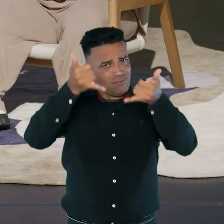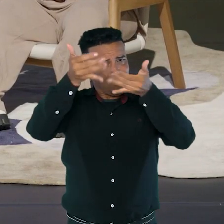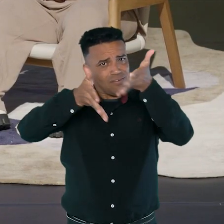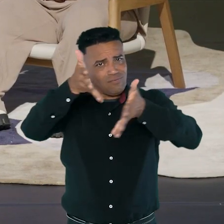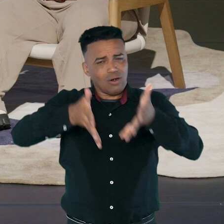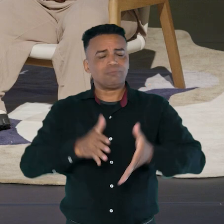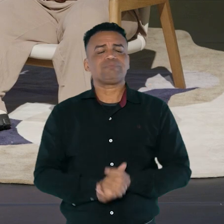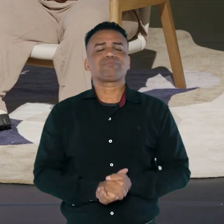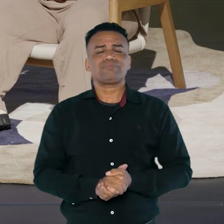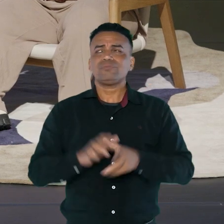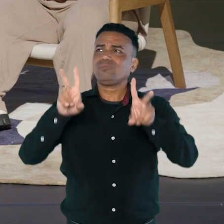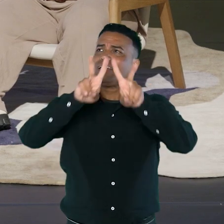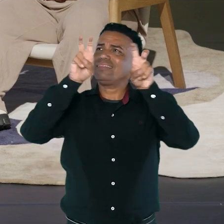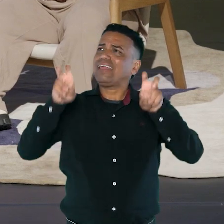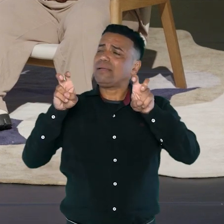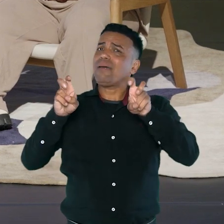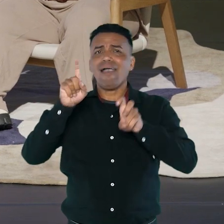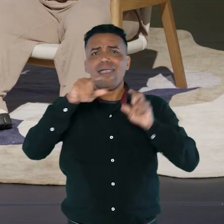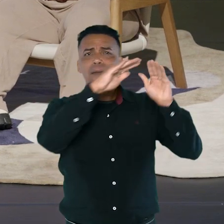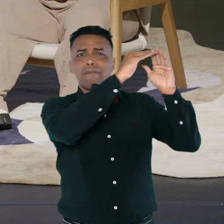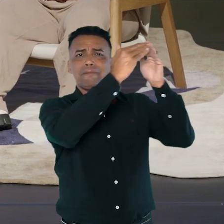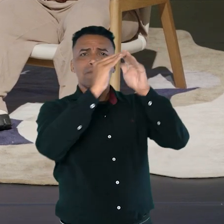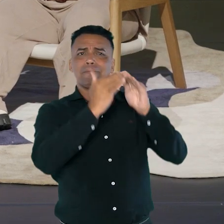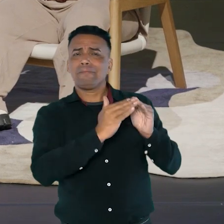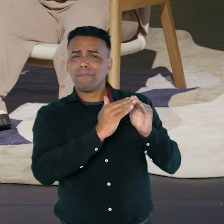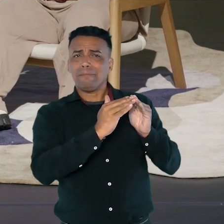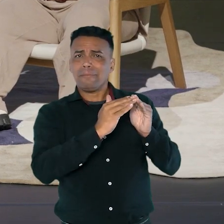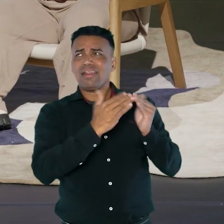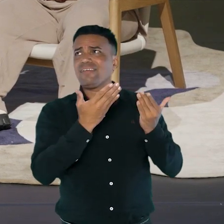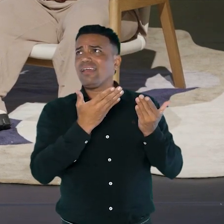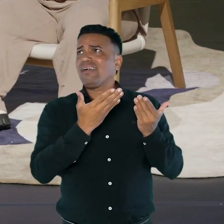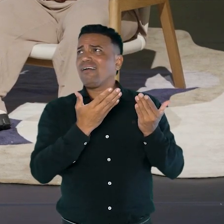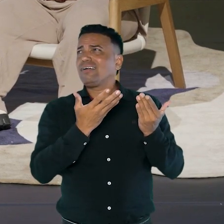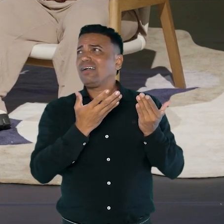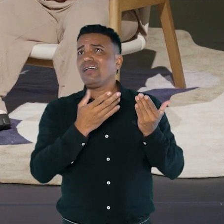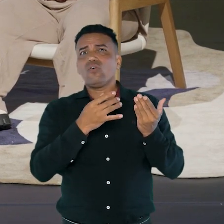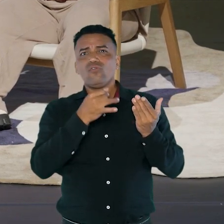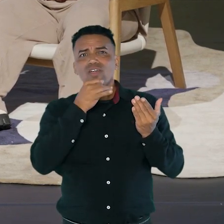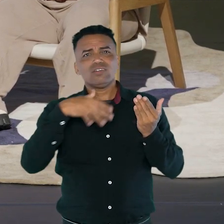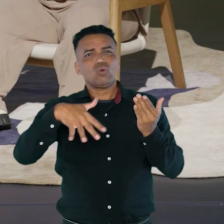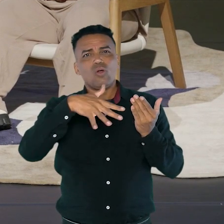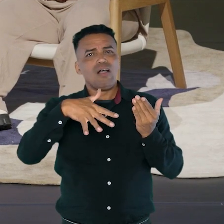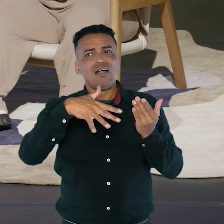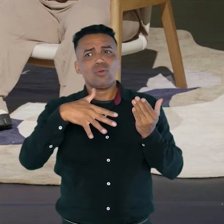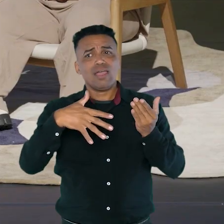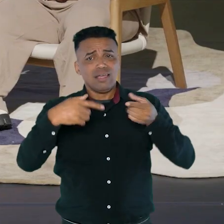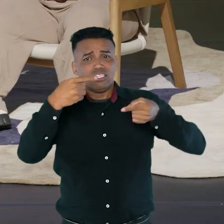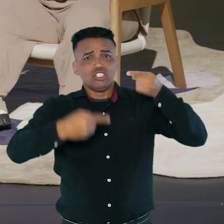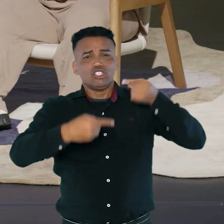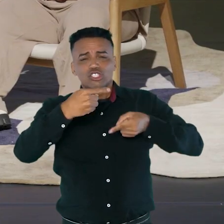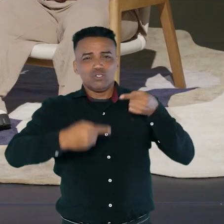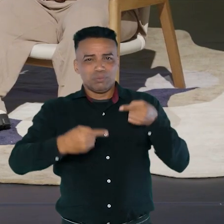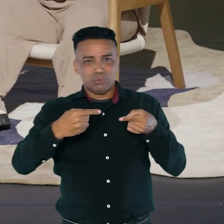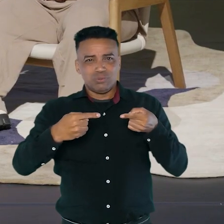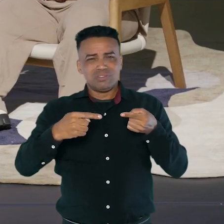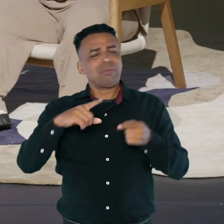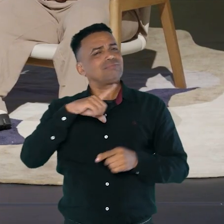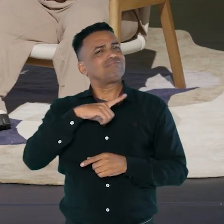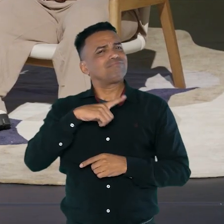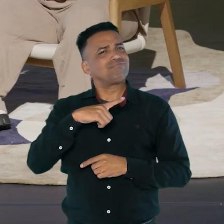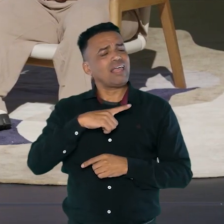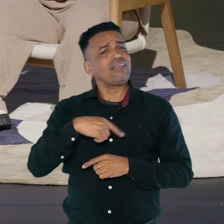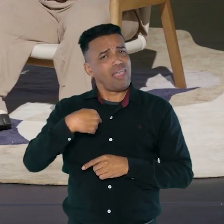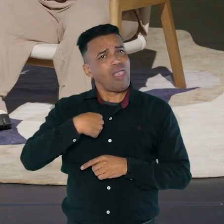palavra-chave importante no nosso tema, que é periferia, né? E eu vejo a periferia hoje como um território em disputa. Mas tem uma